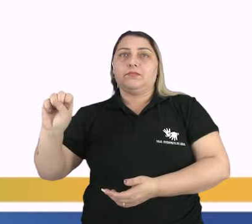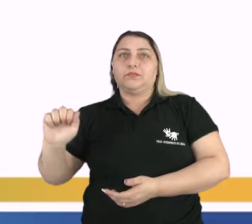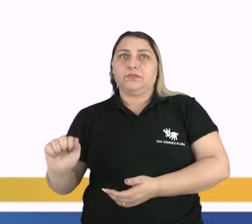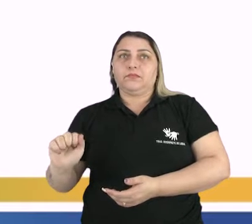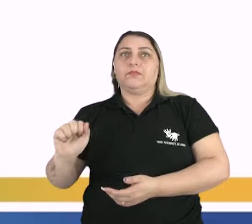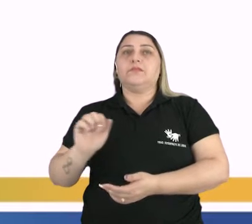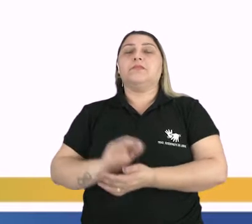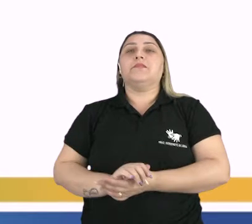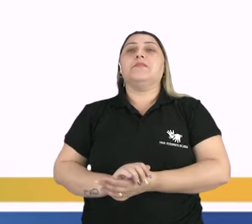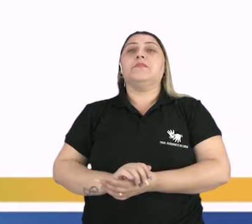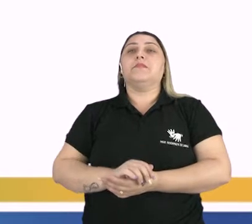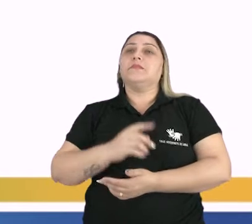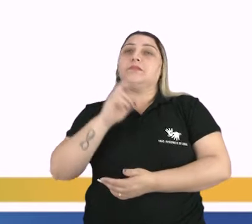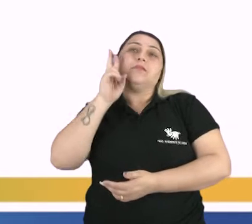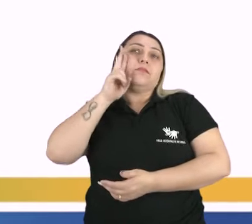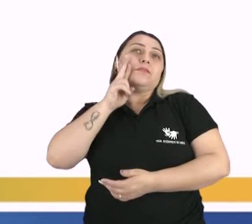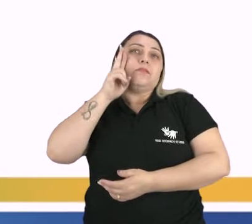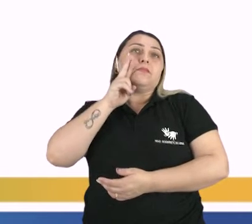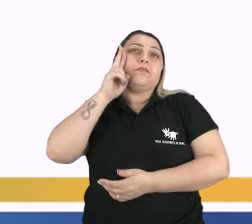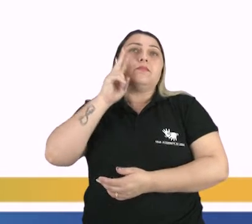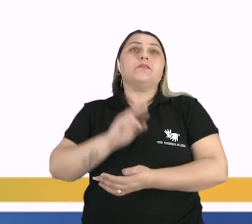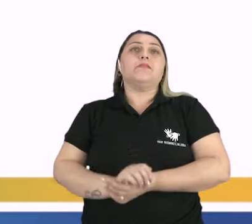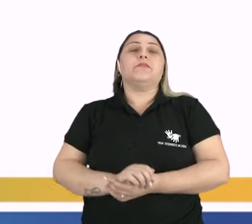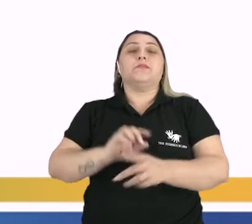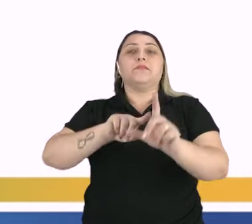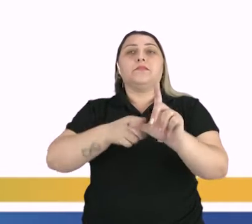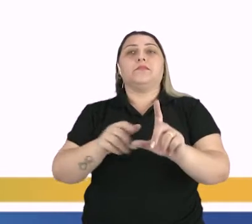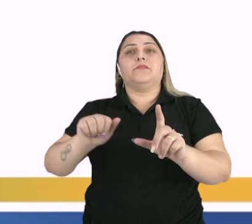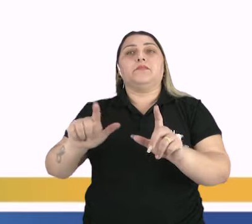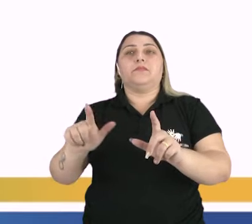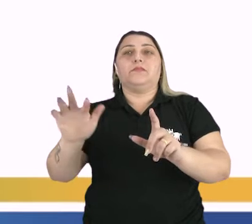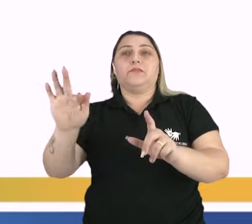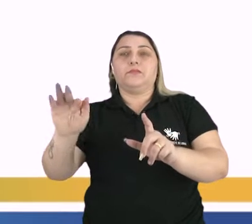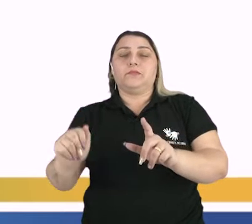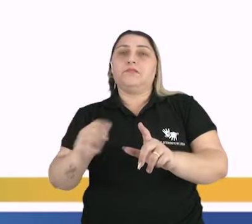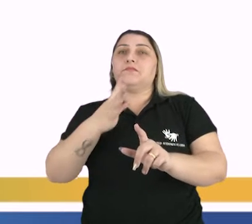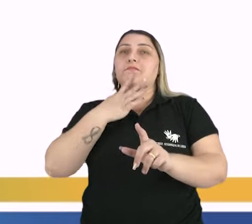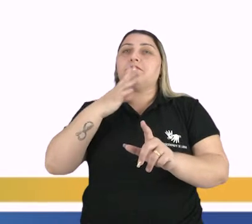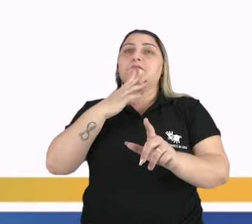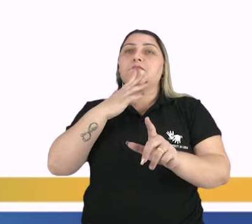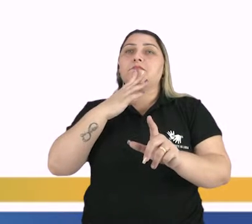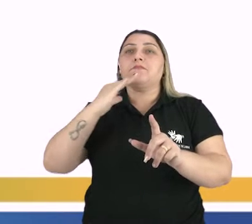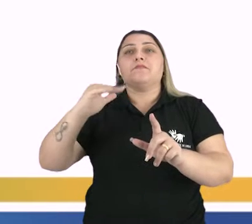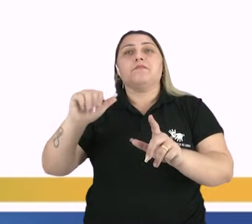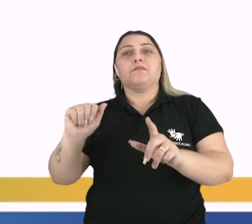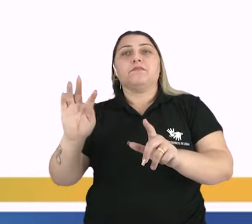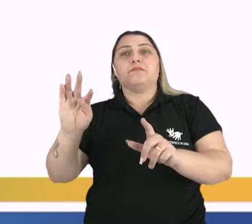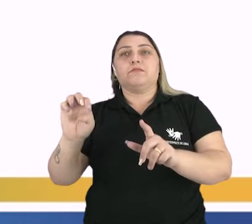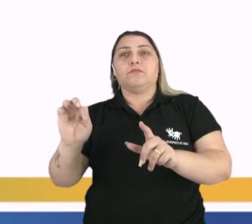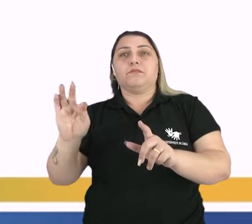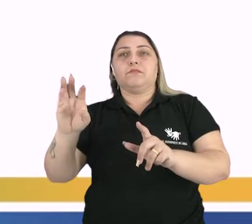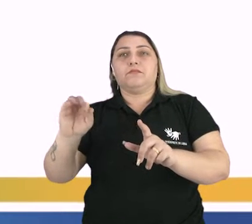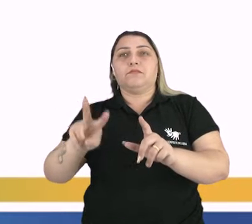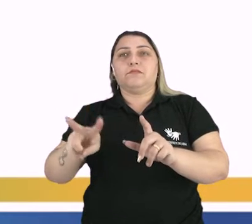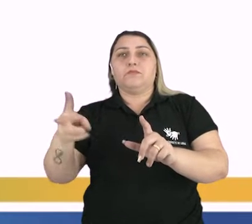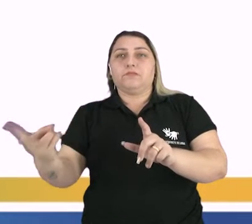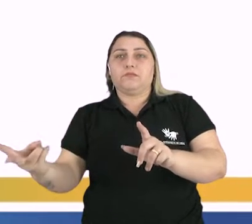o seno desse ângulo em destaque, o ângulo alfa, você conhece, é o cateto oposto sobre a